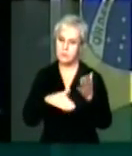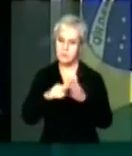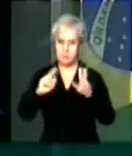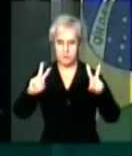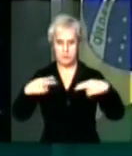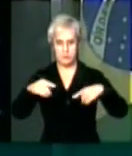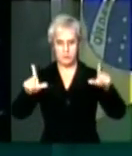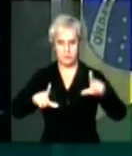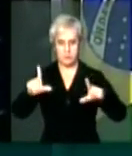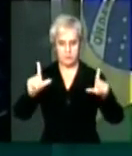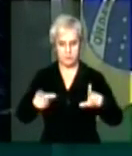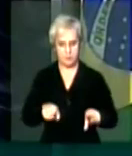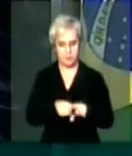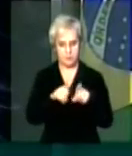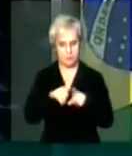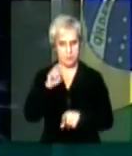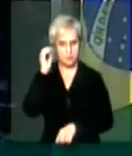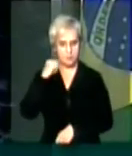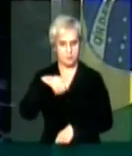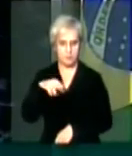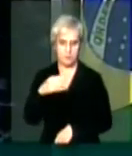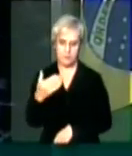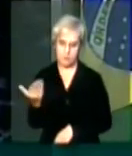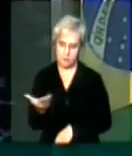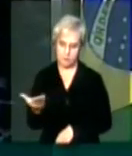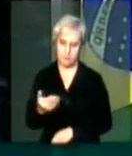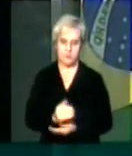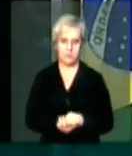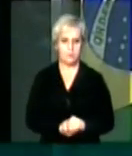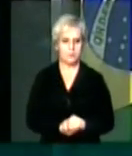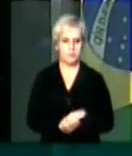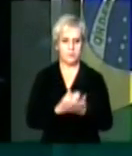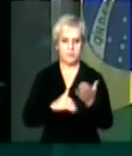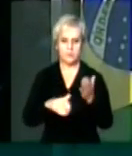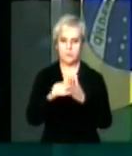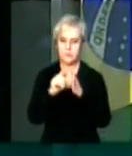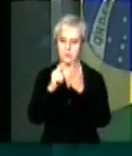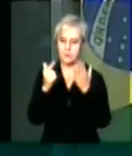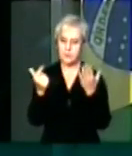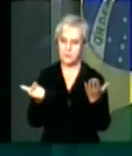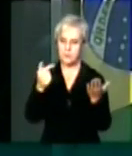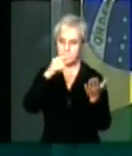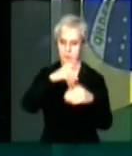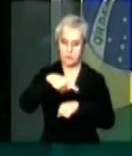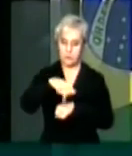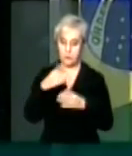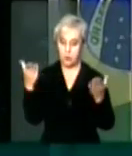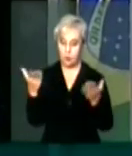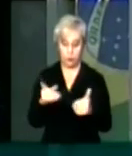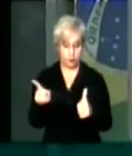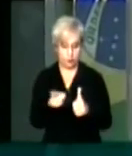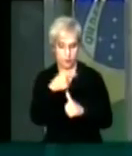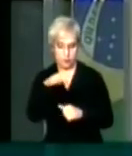nos escutam e nos ouvem e nos assistem neste momento. Todos os jornais do país, hoje, em sua primeira